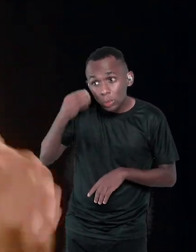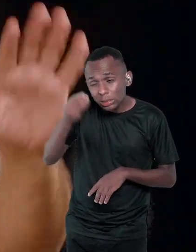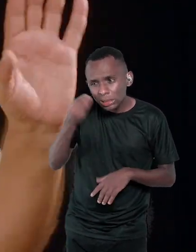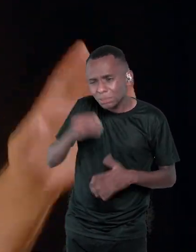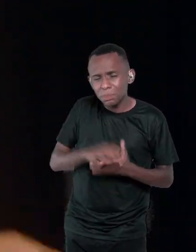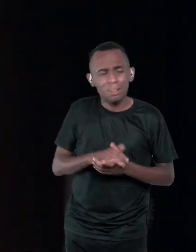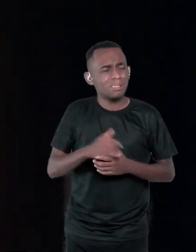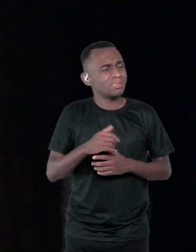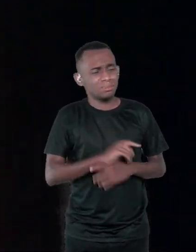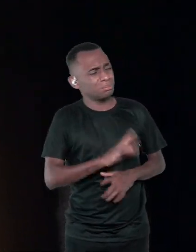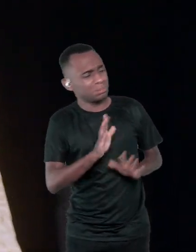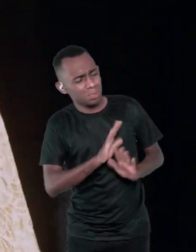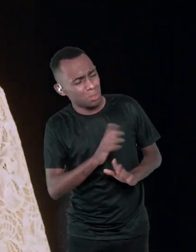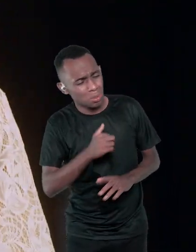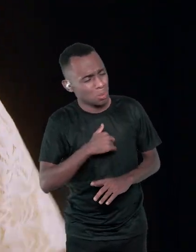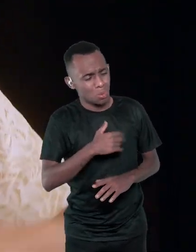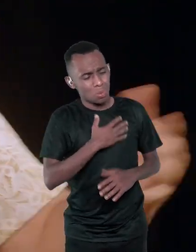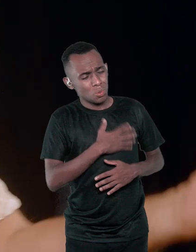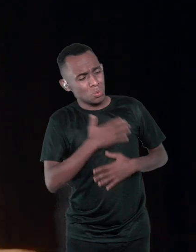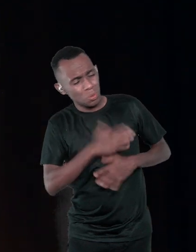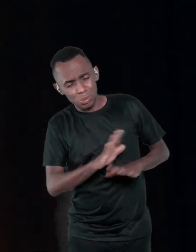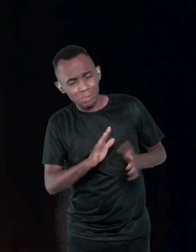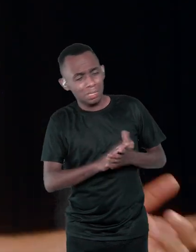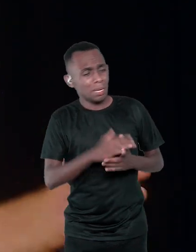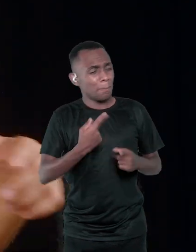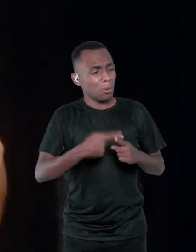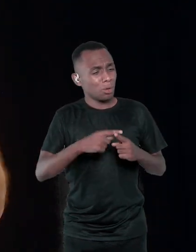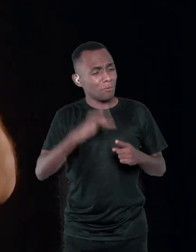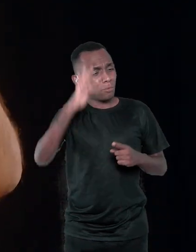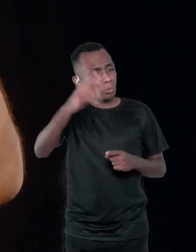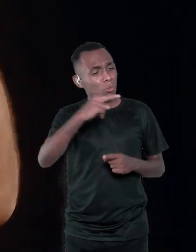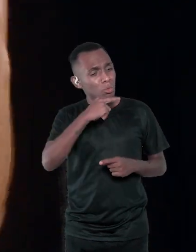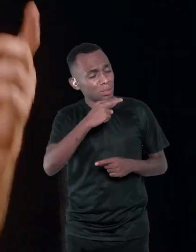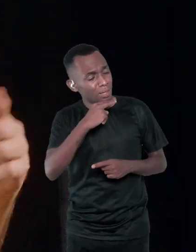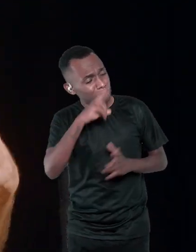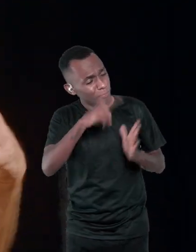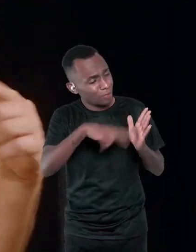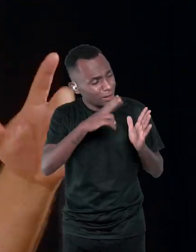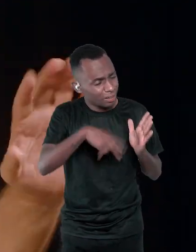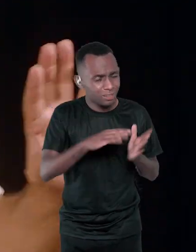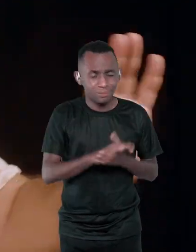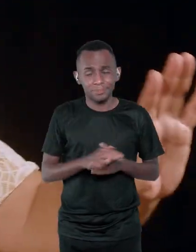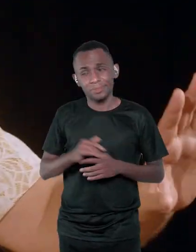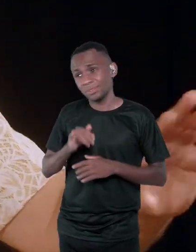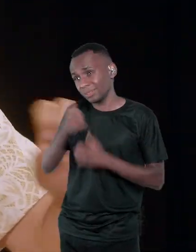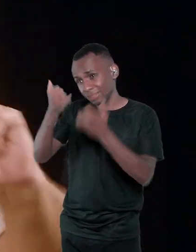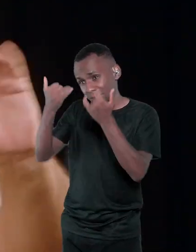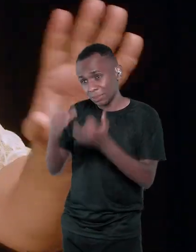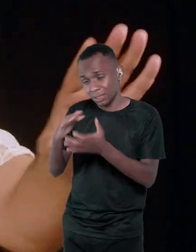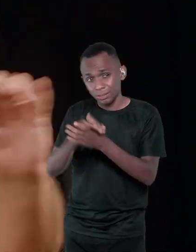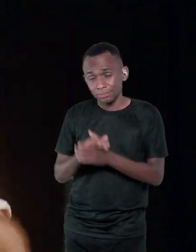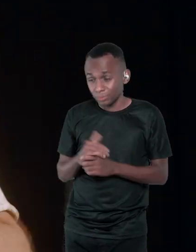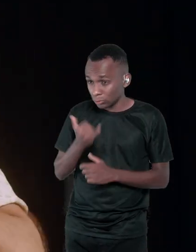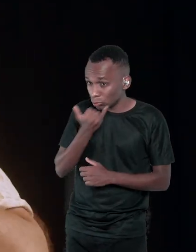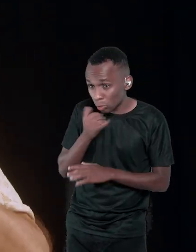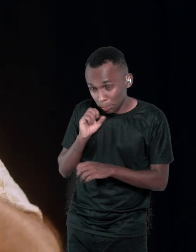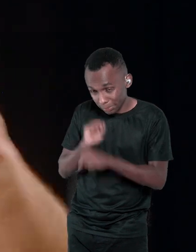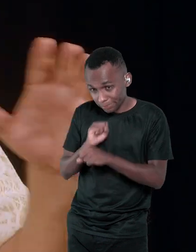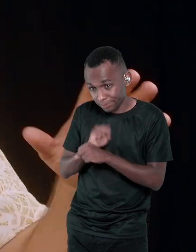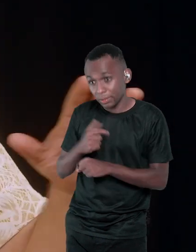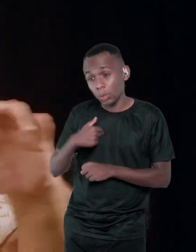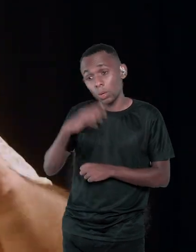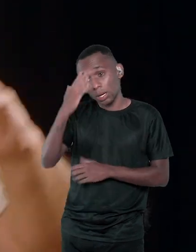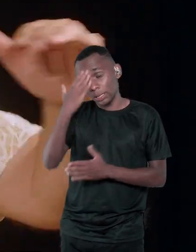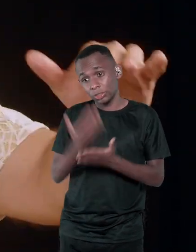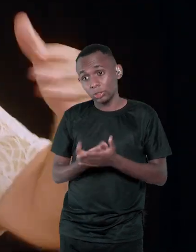Ah, não. Meus netos vão ler. Eu falei, não, Elza, um minutinho.